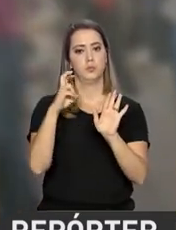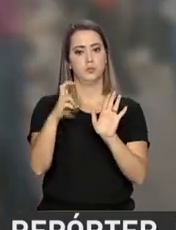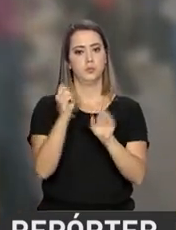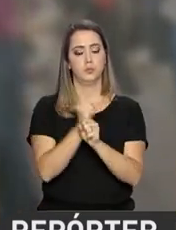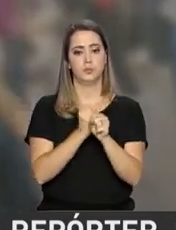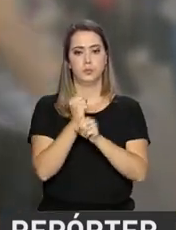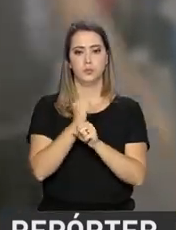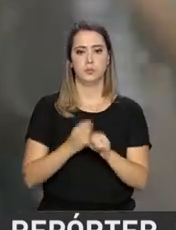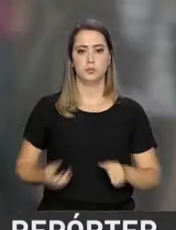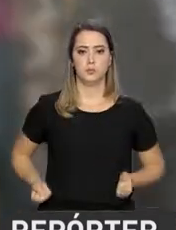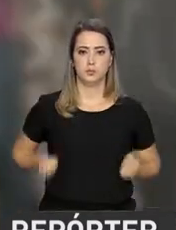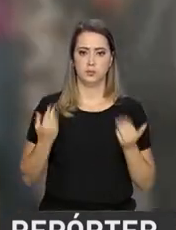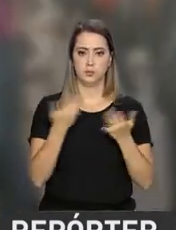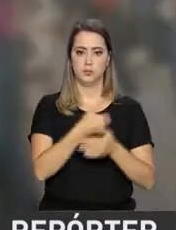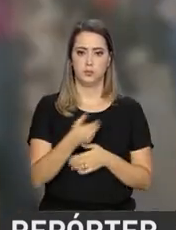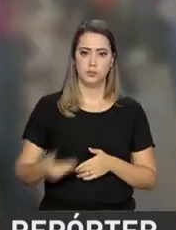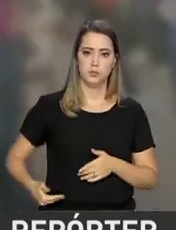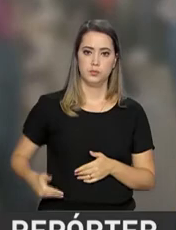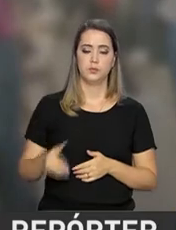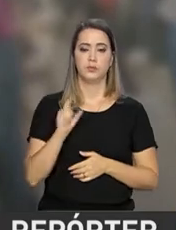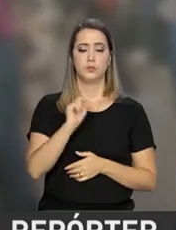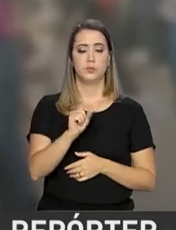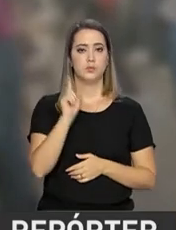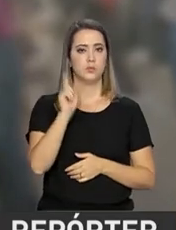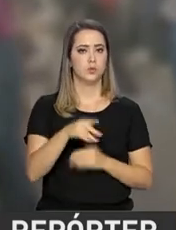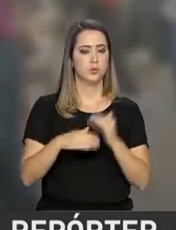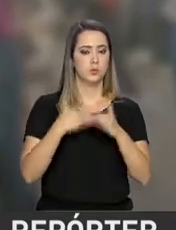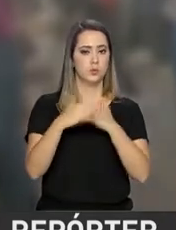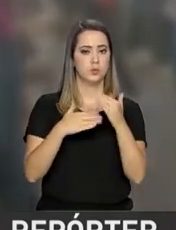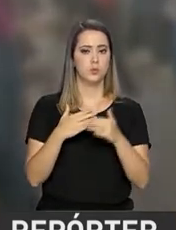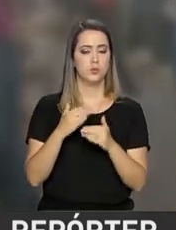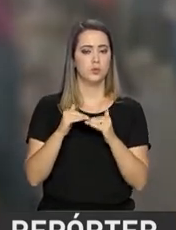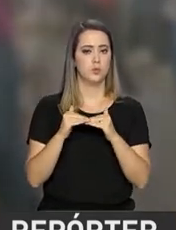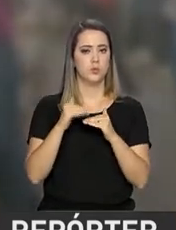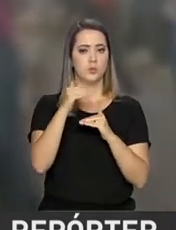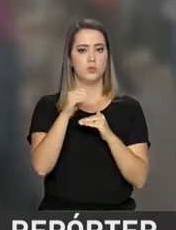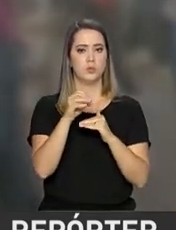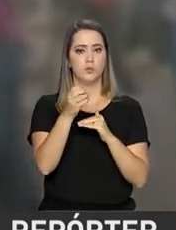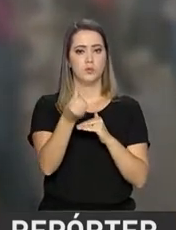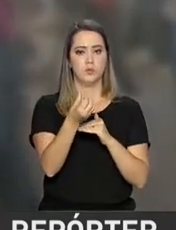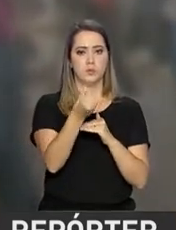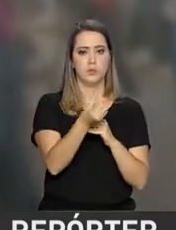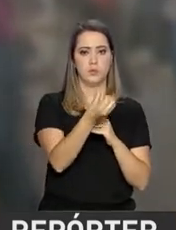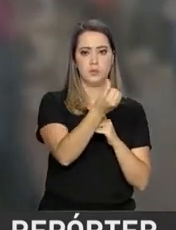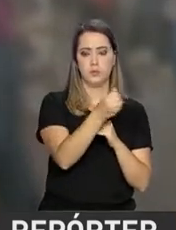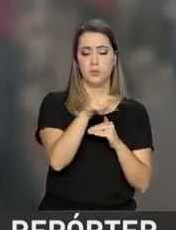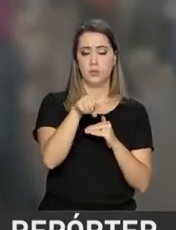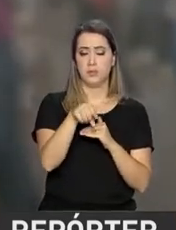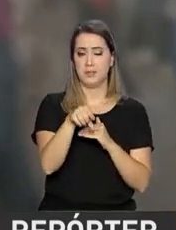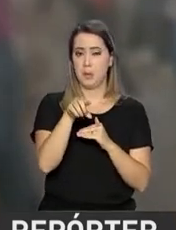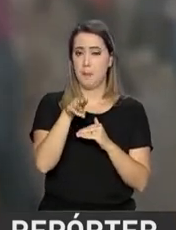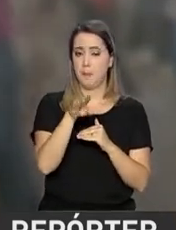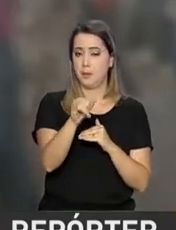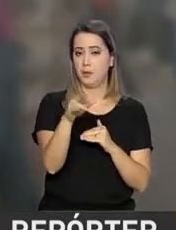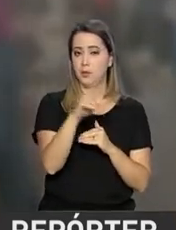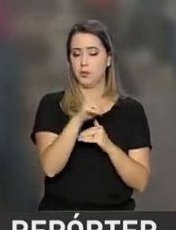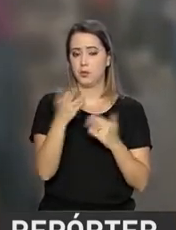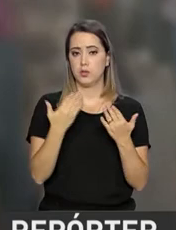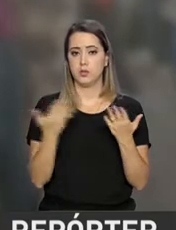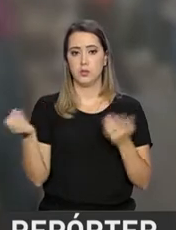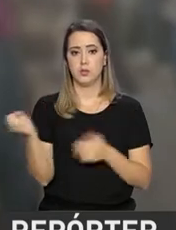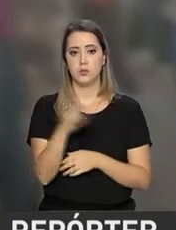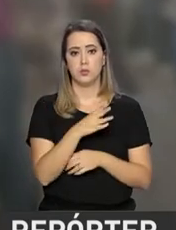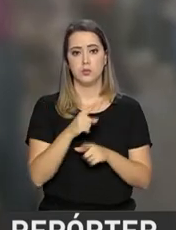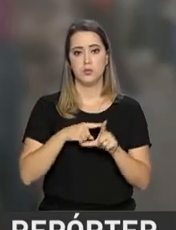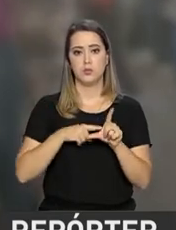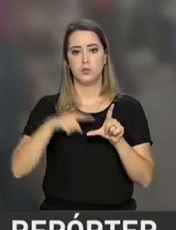as despesas do governo com a seguridade passaram de pouco mais de 660 bilhões de reais para um número